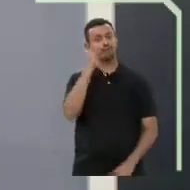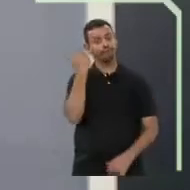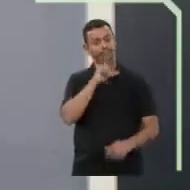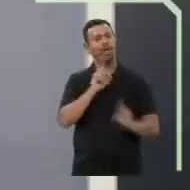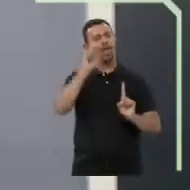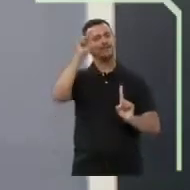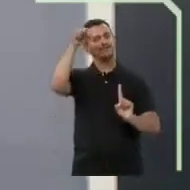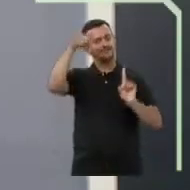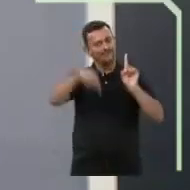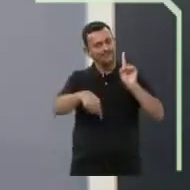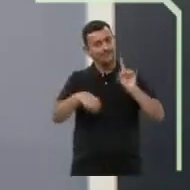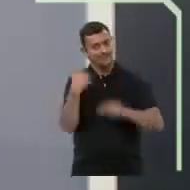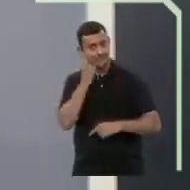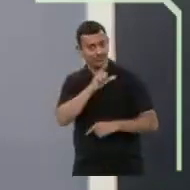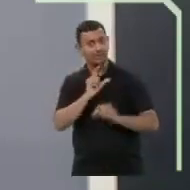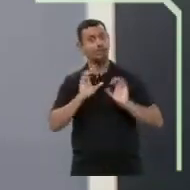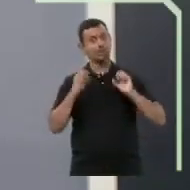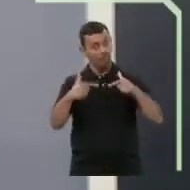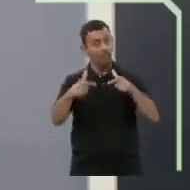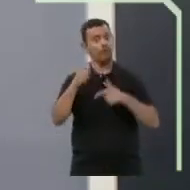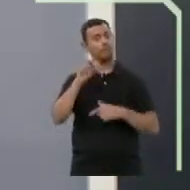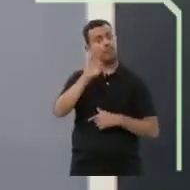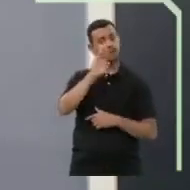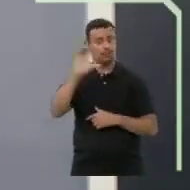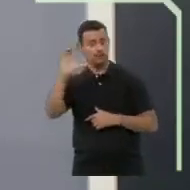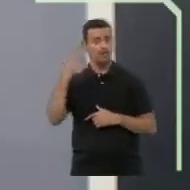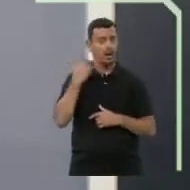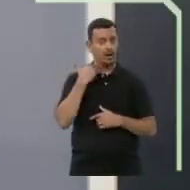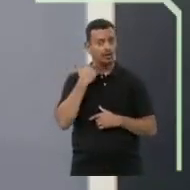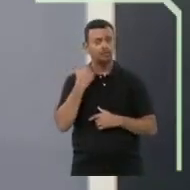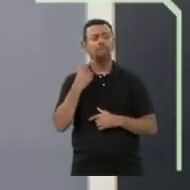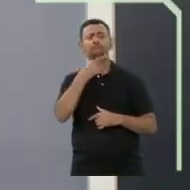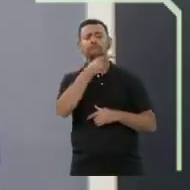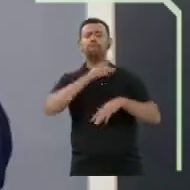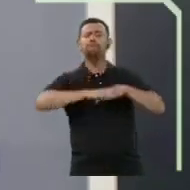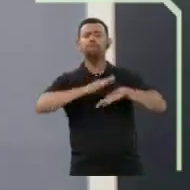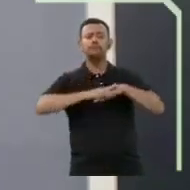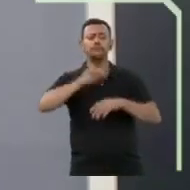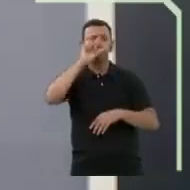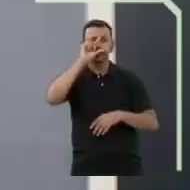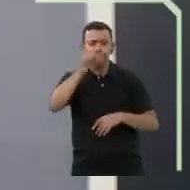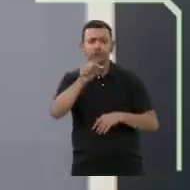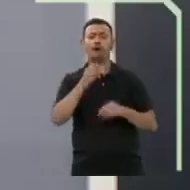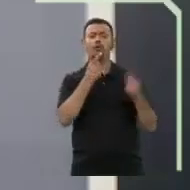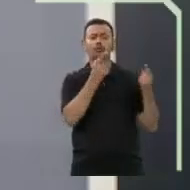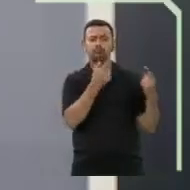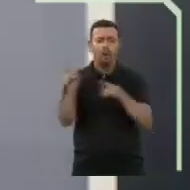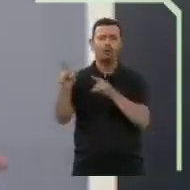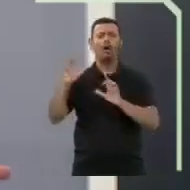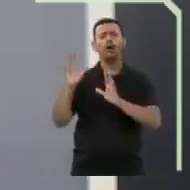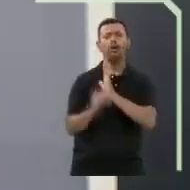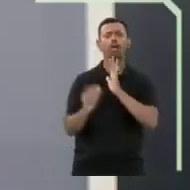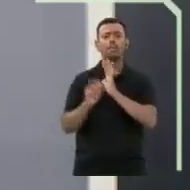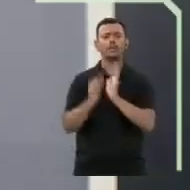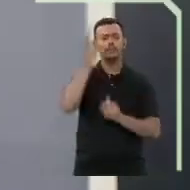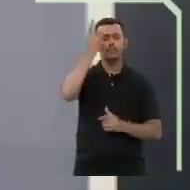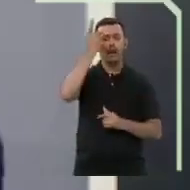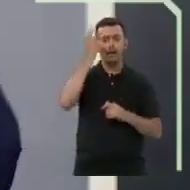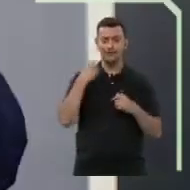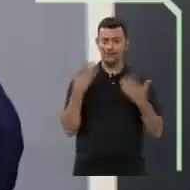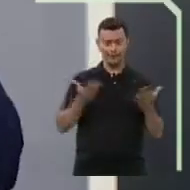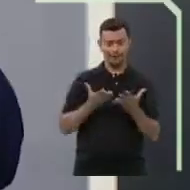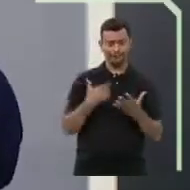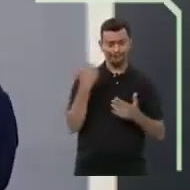Como o senhor fez em relação ao crime organizado em São Paulo? Certamente não foi combater pela raiz, porque hoje o